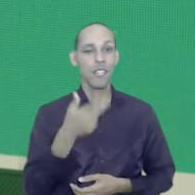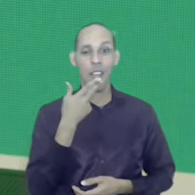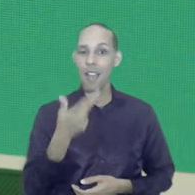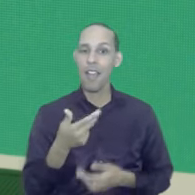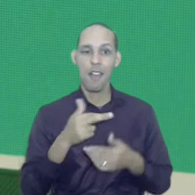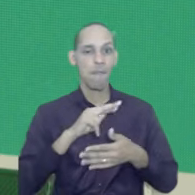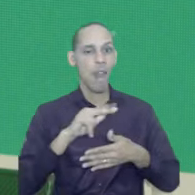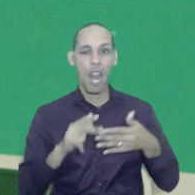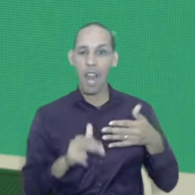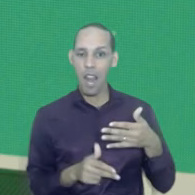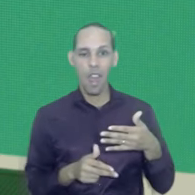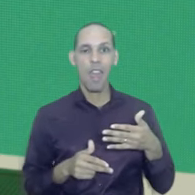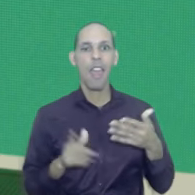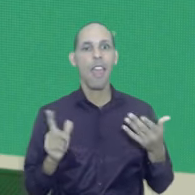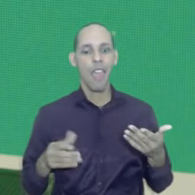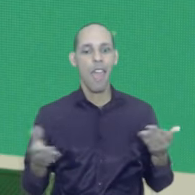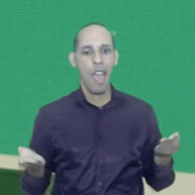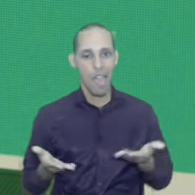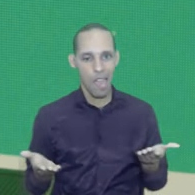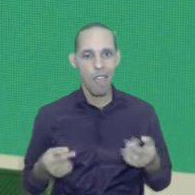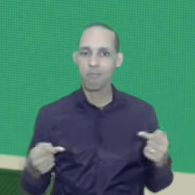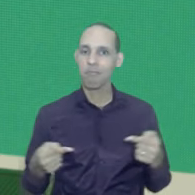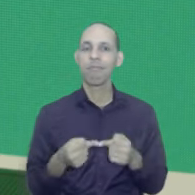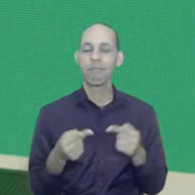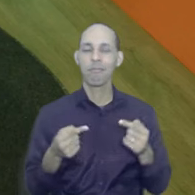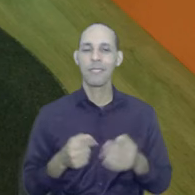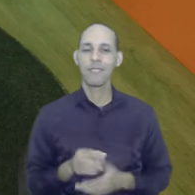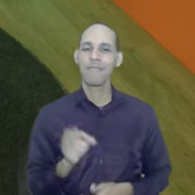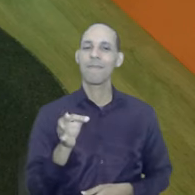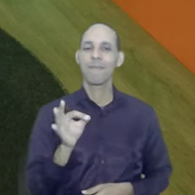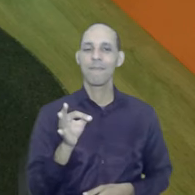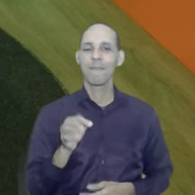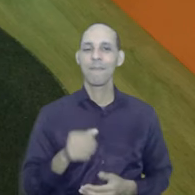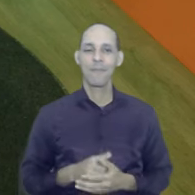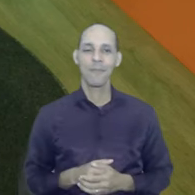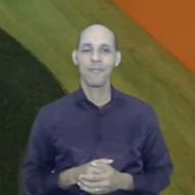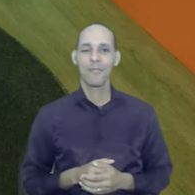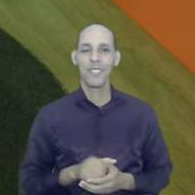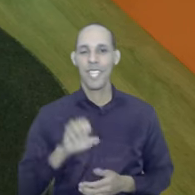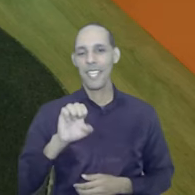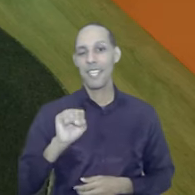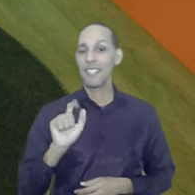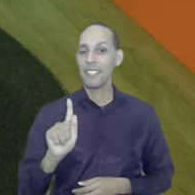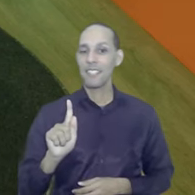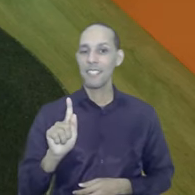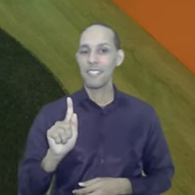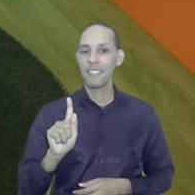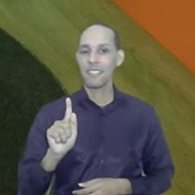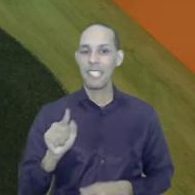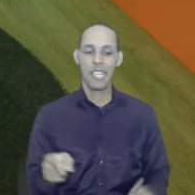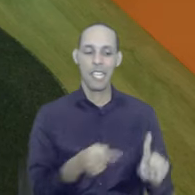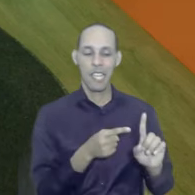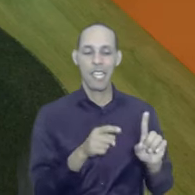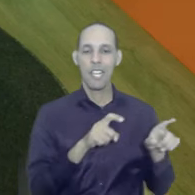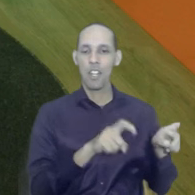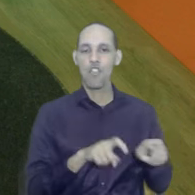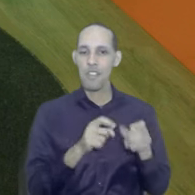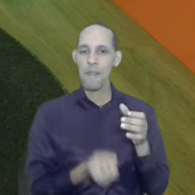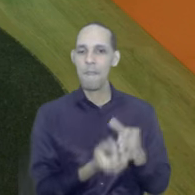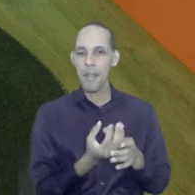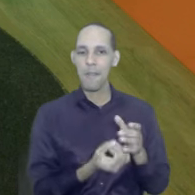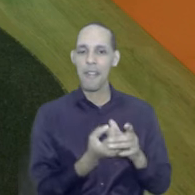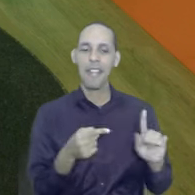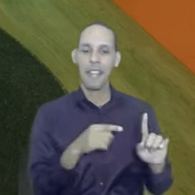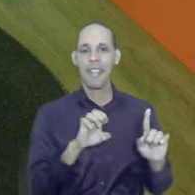atuais né tendências importantíssimas Aí sim a o esg o produtor rural ele é esg